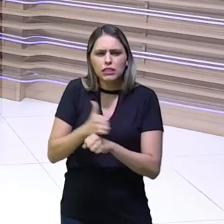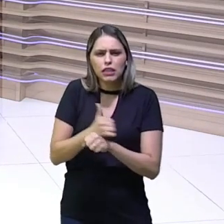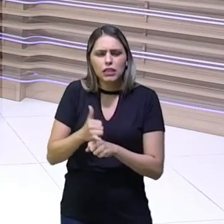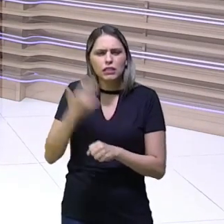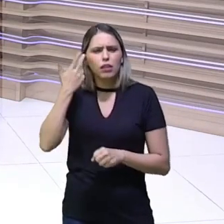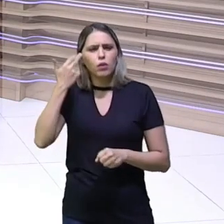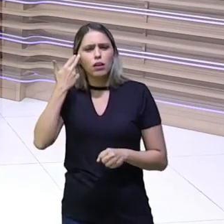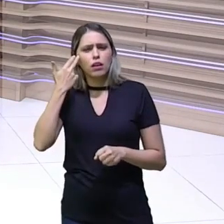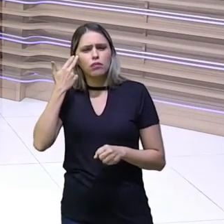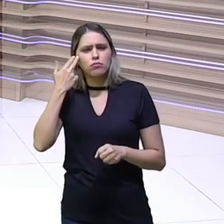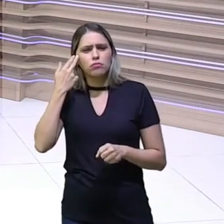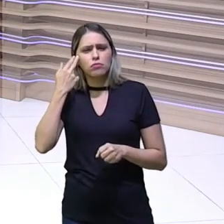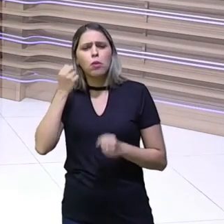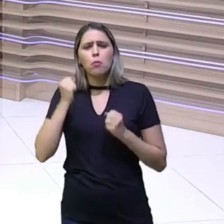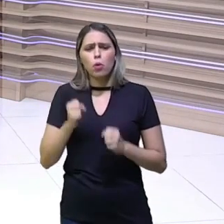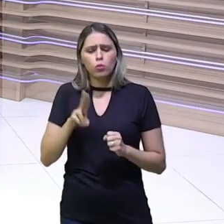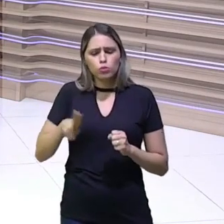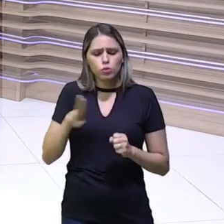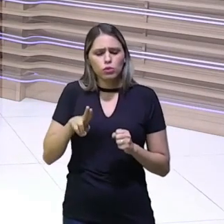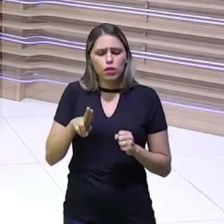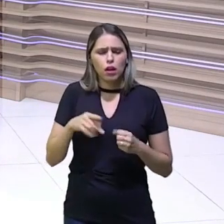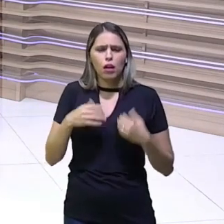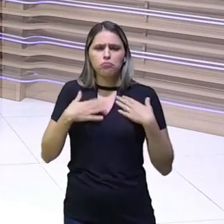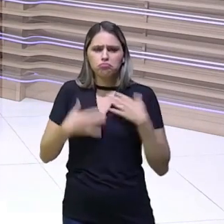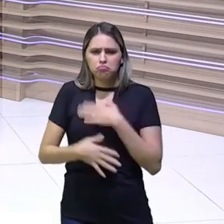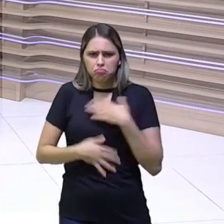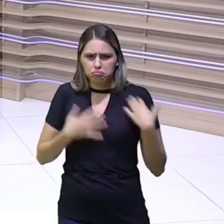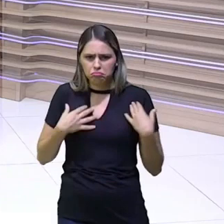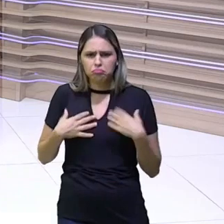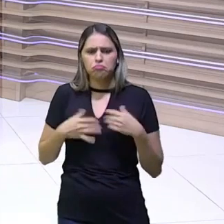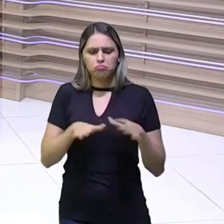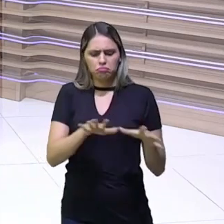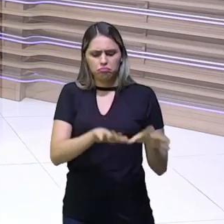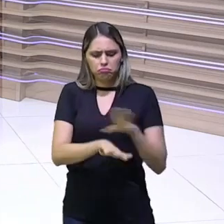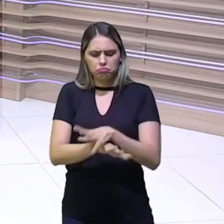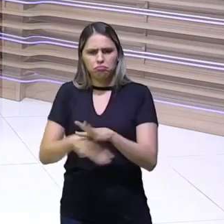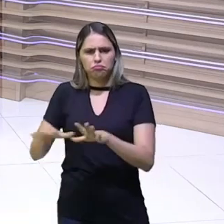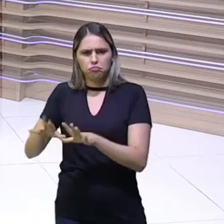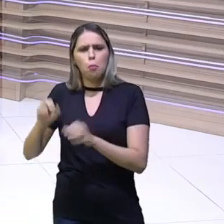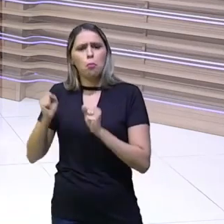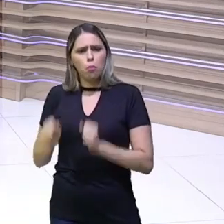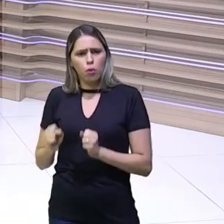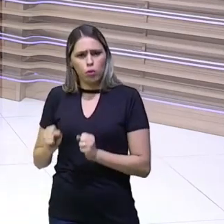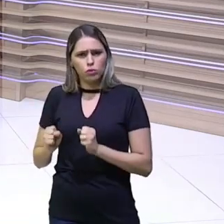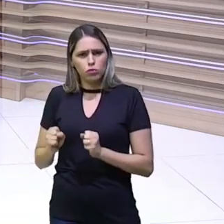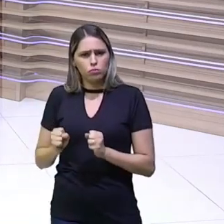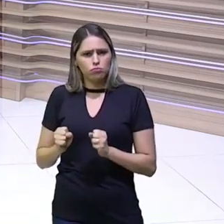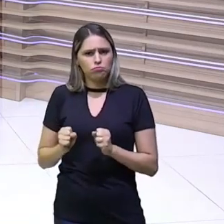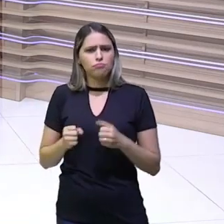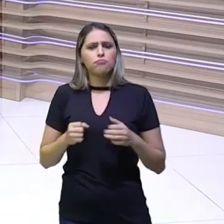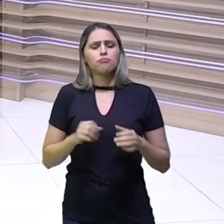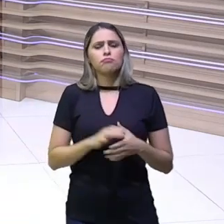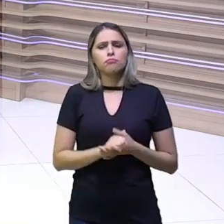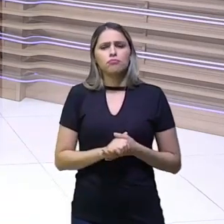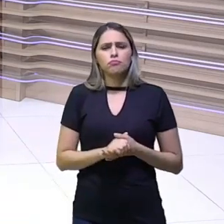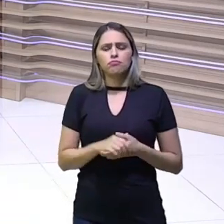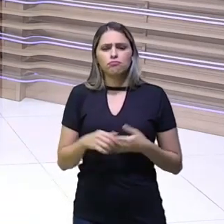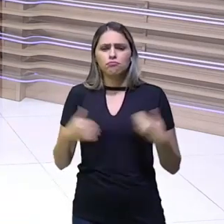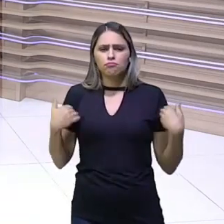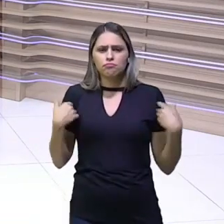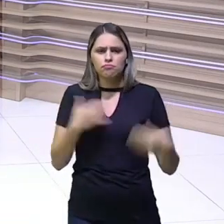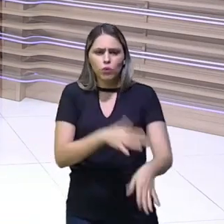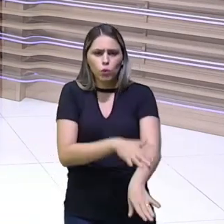não convencional também eu posso usar um palmo e meio, uma polegada e meia, uma braçada